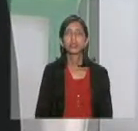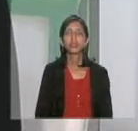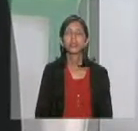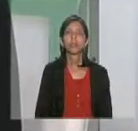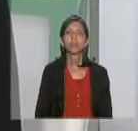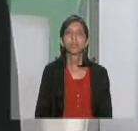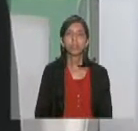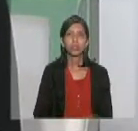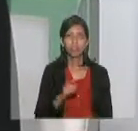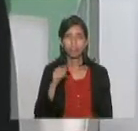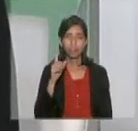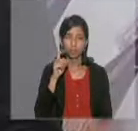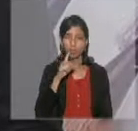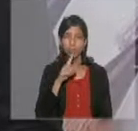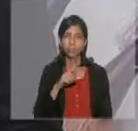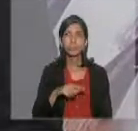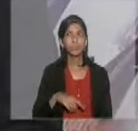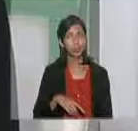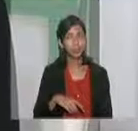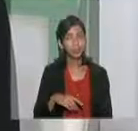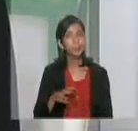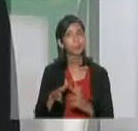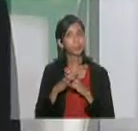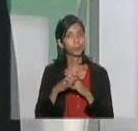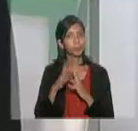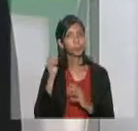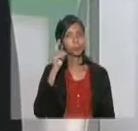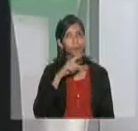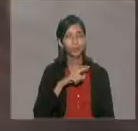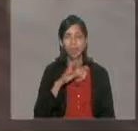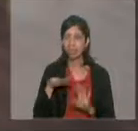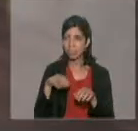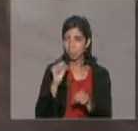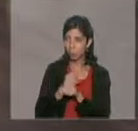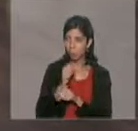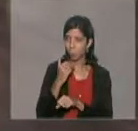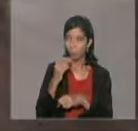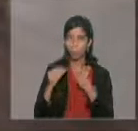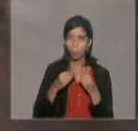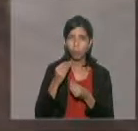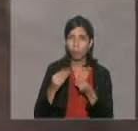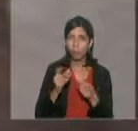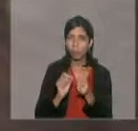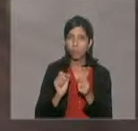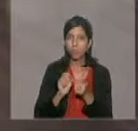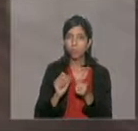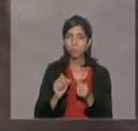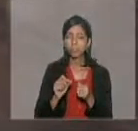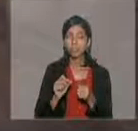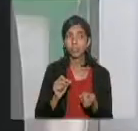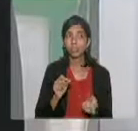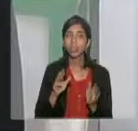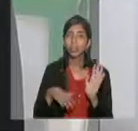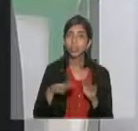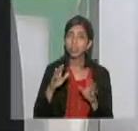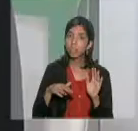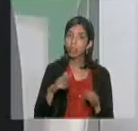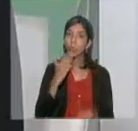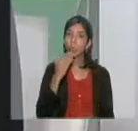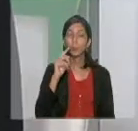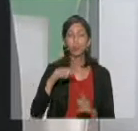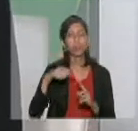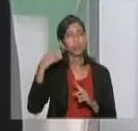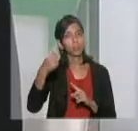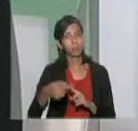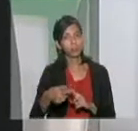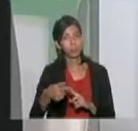momento? Foi complicado? Bastante complicado. E aí muitas vezes você deixou de comer? Como é que você transou isso? Geralmente eu